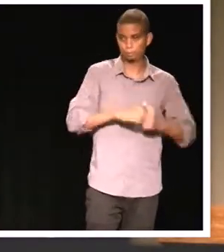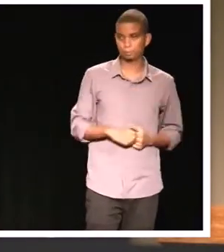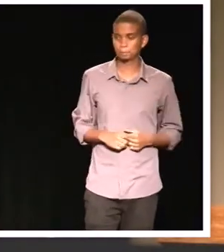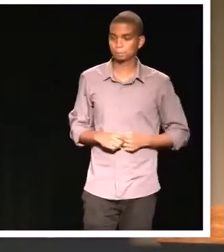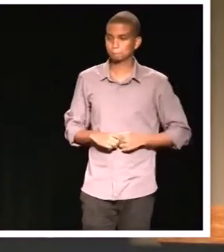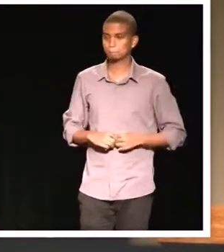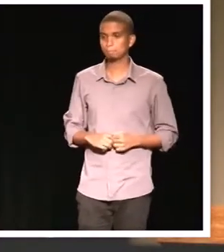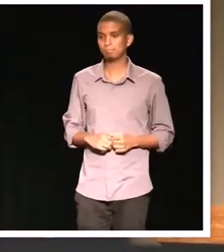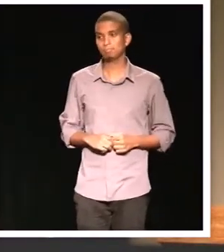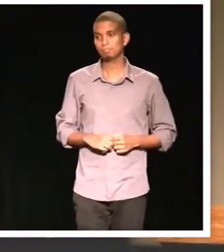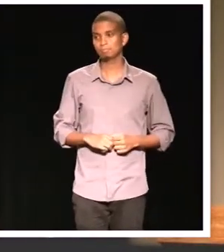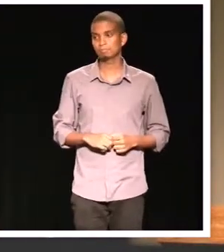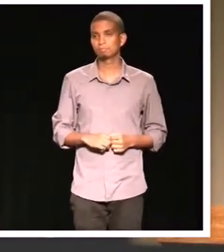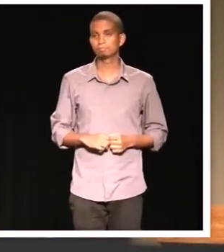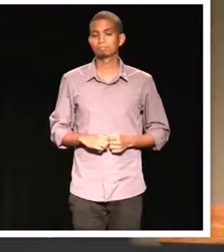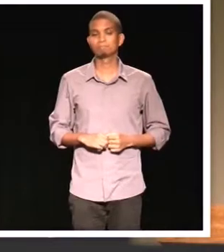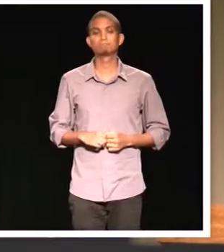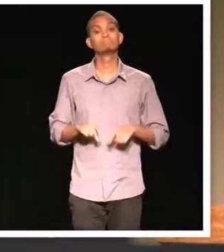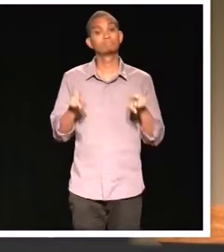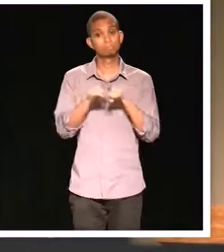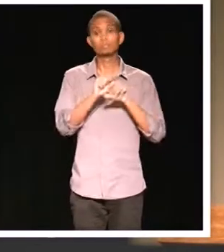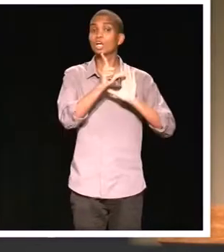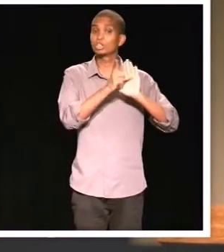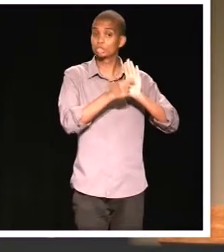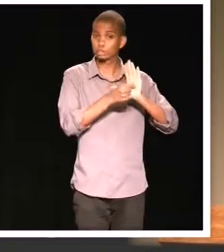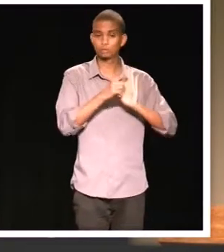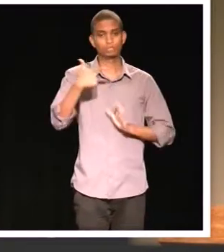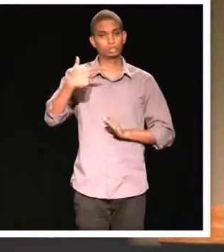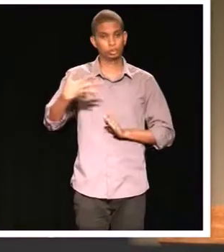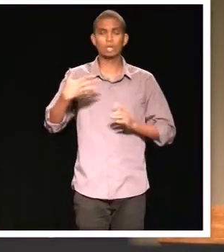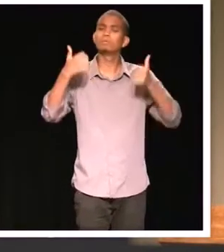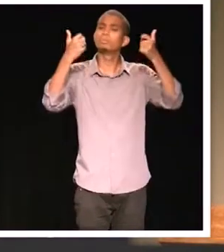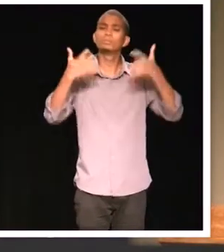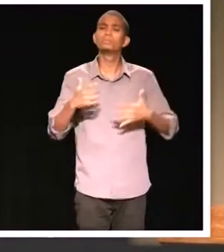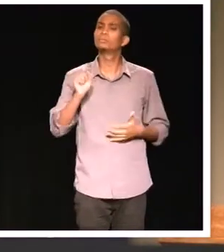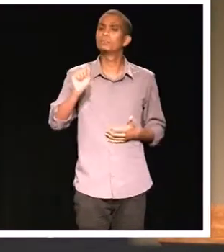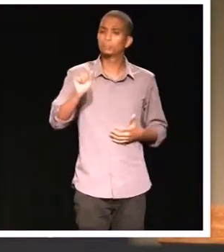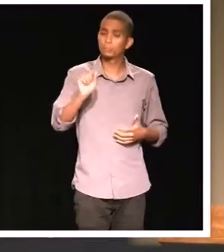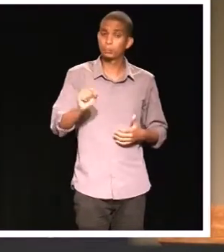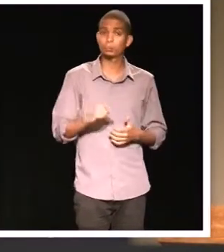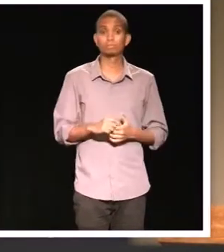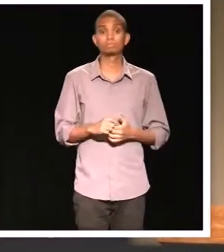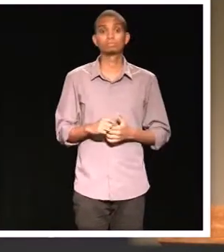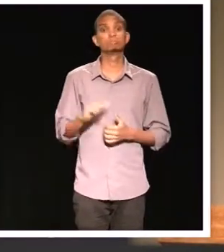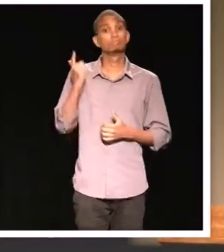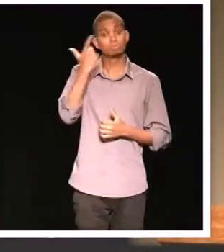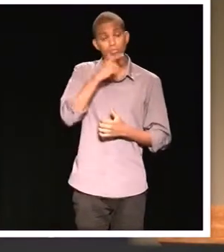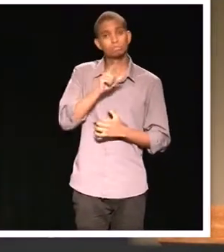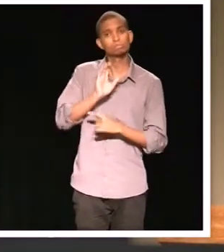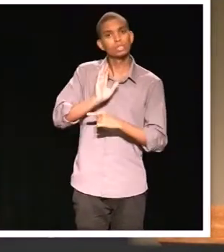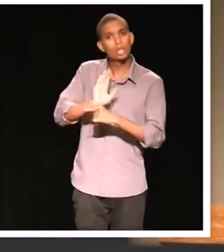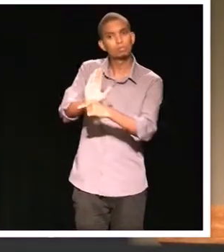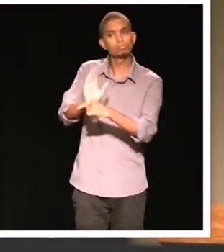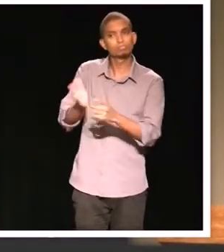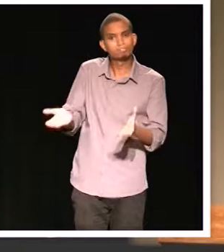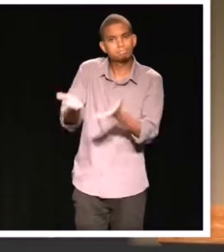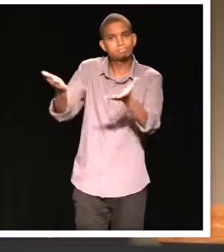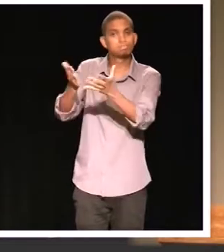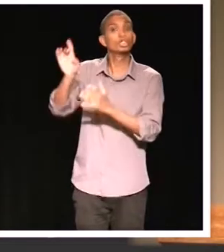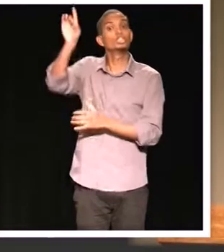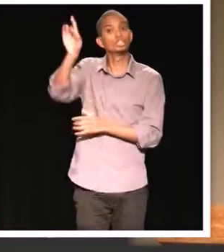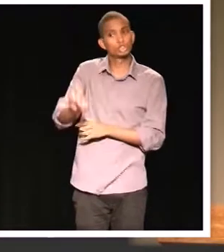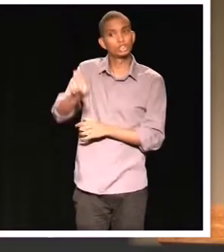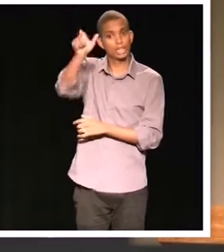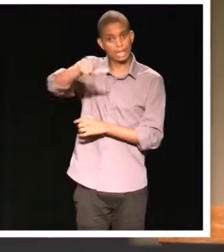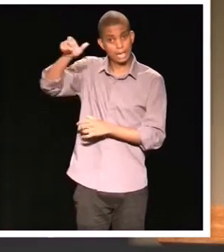Também no artigo 24 acrescenta A fim de contribuir para o exercício desse direito, os